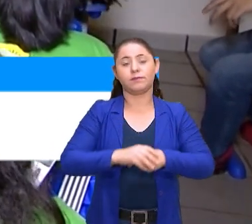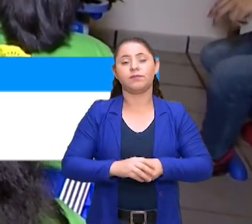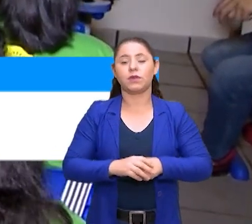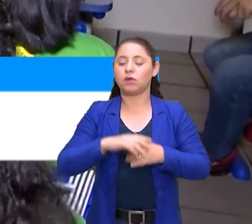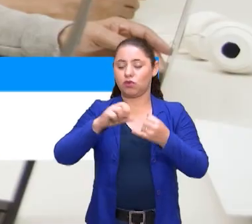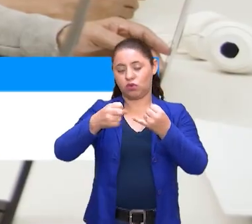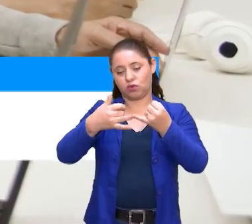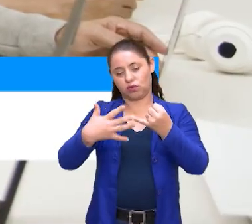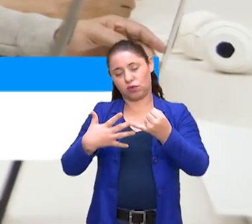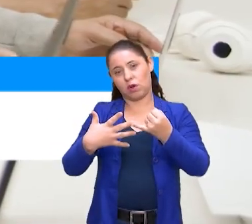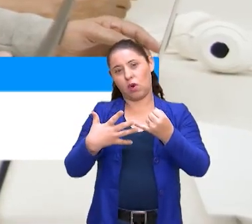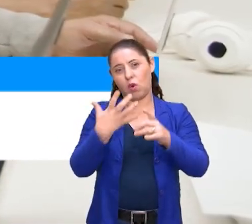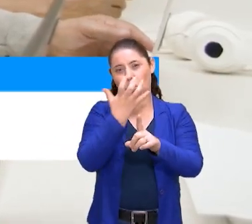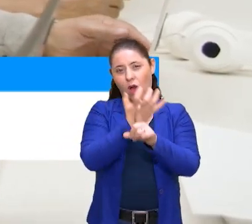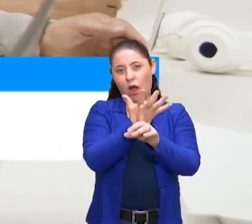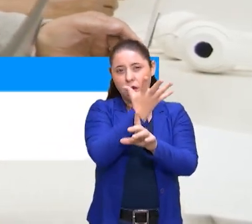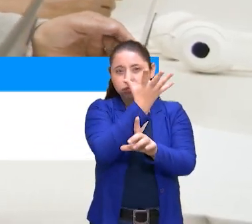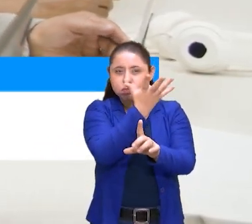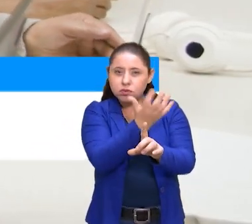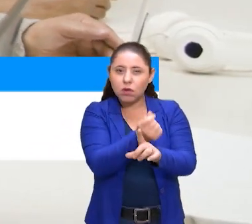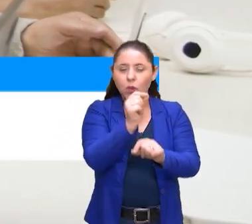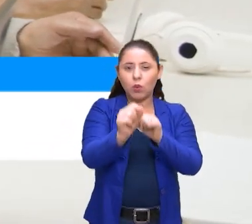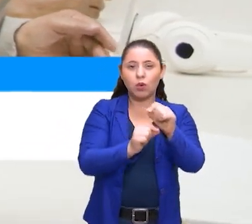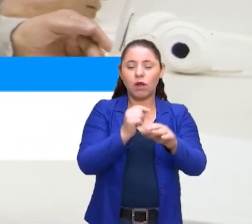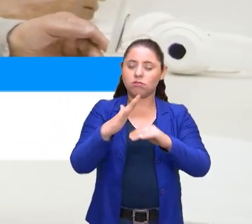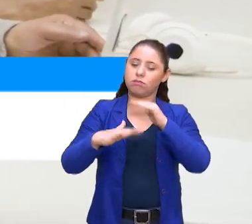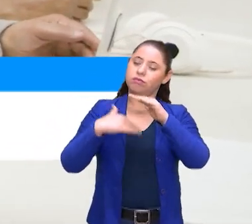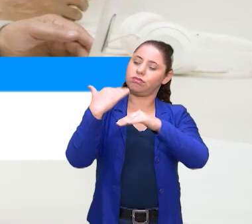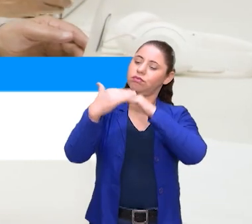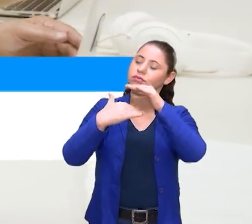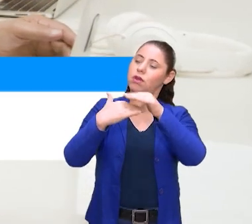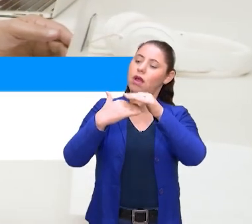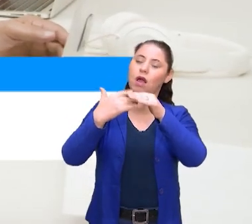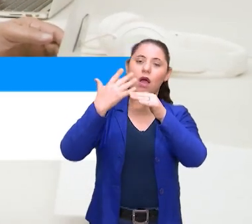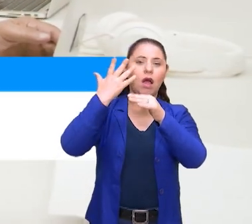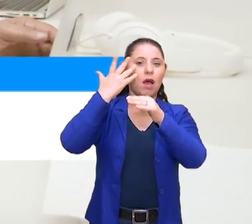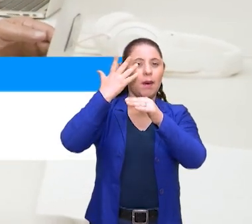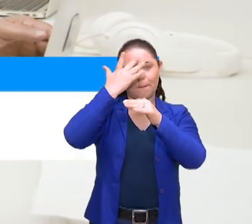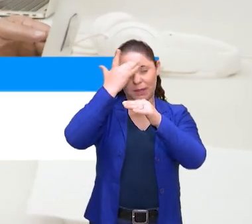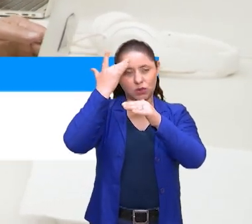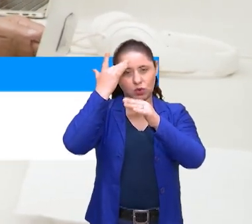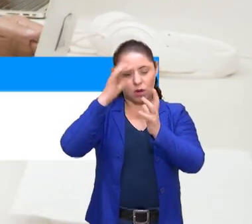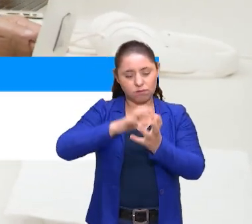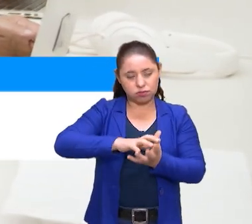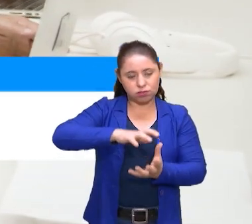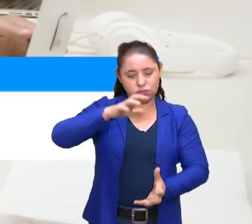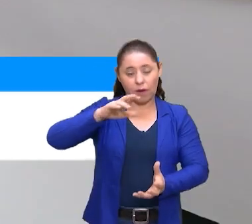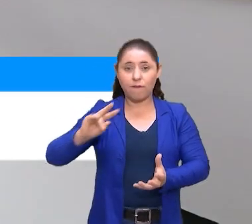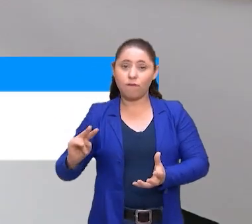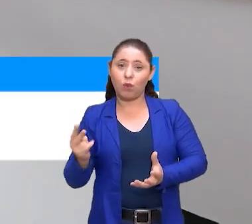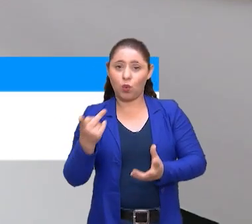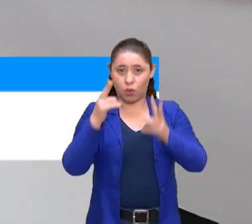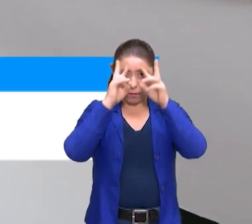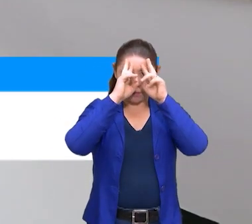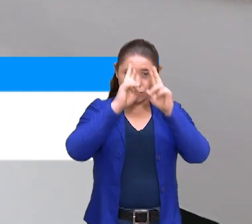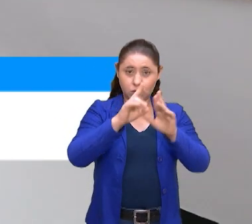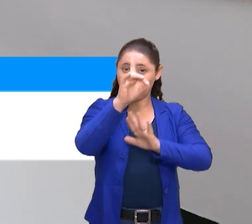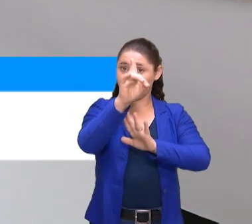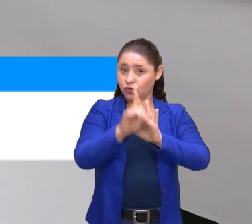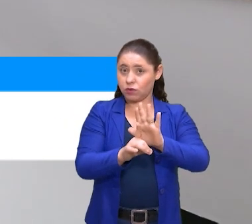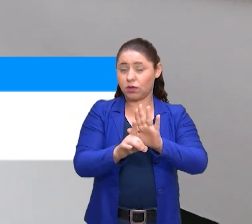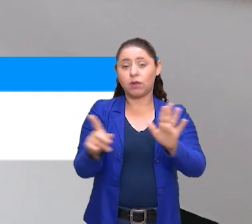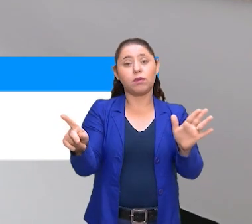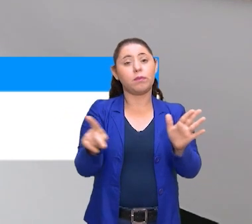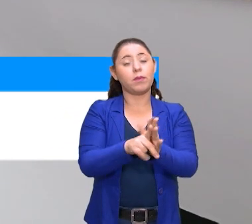rede pública. De acordo com a justificativa, os conteúdos devem abordar o processo de envelhecimento, ao respeito,